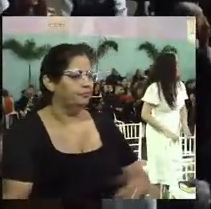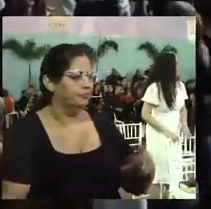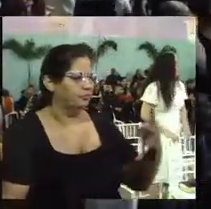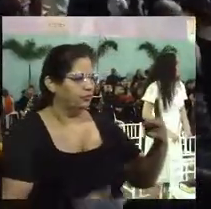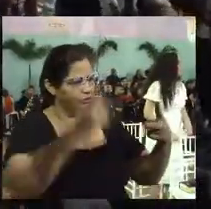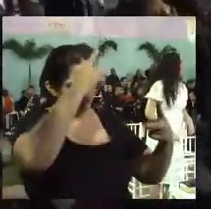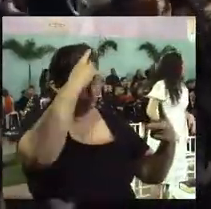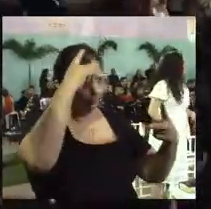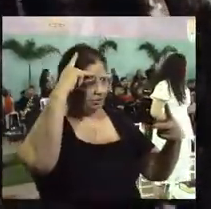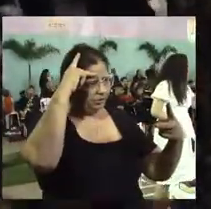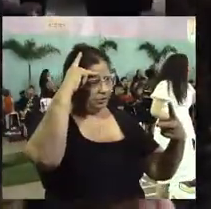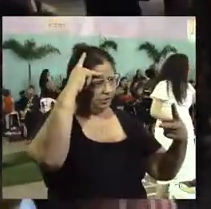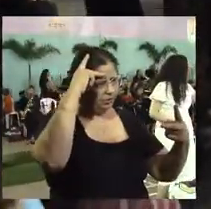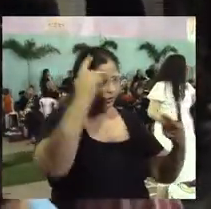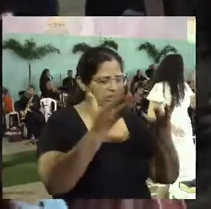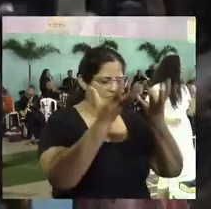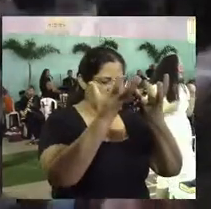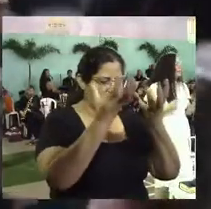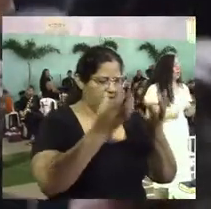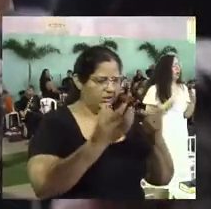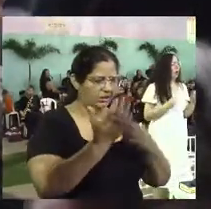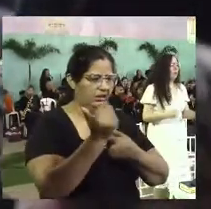da internet